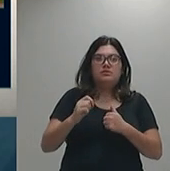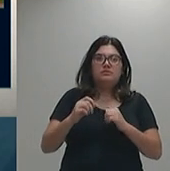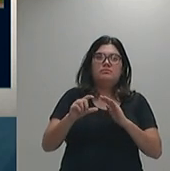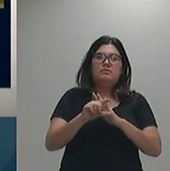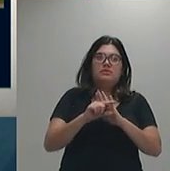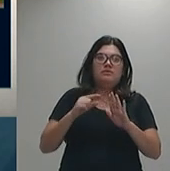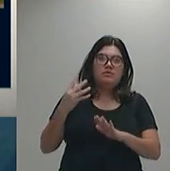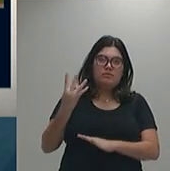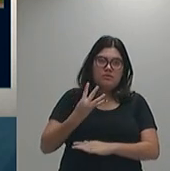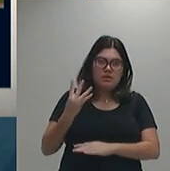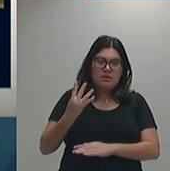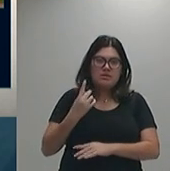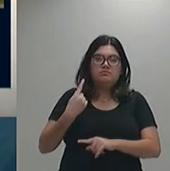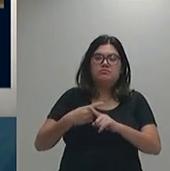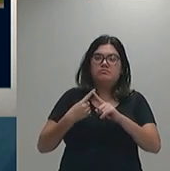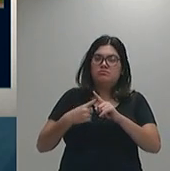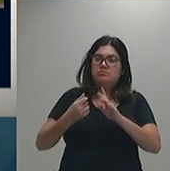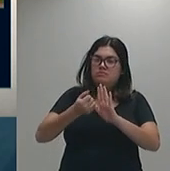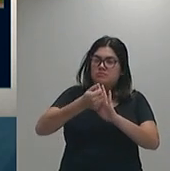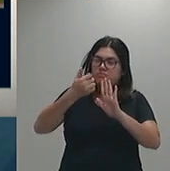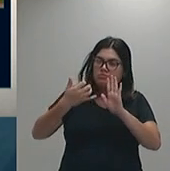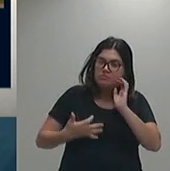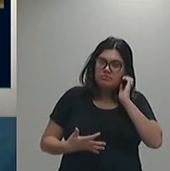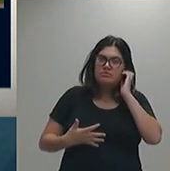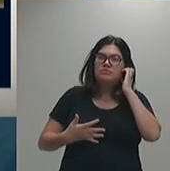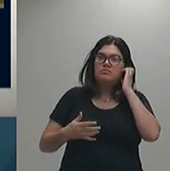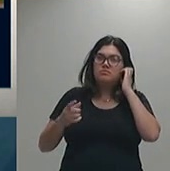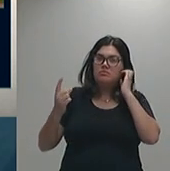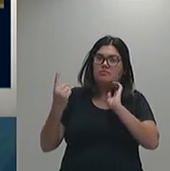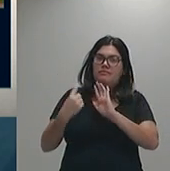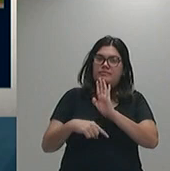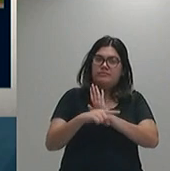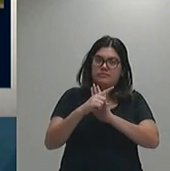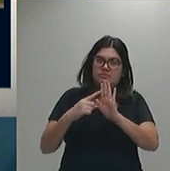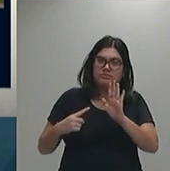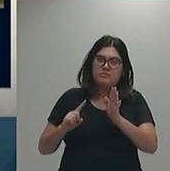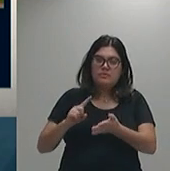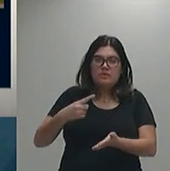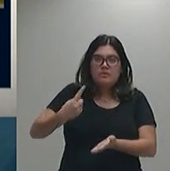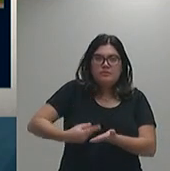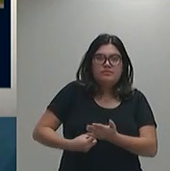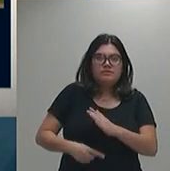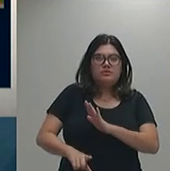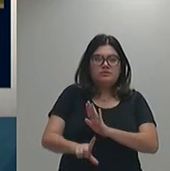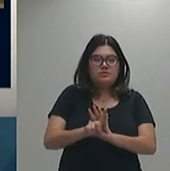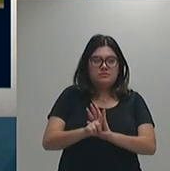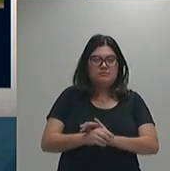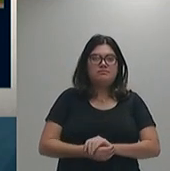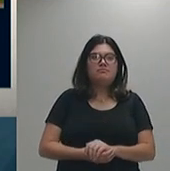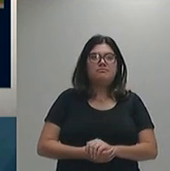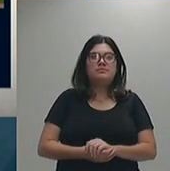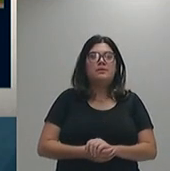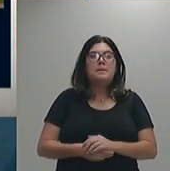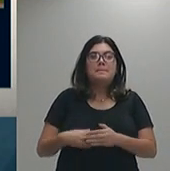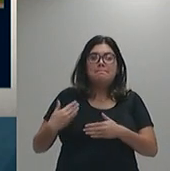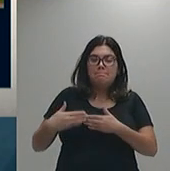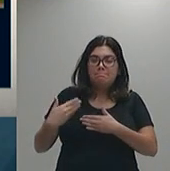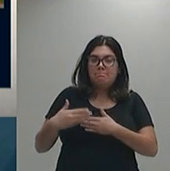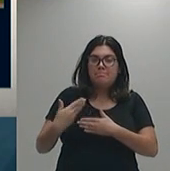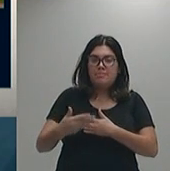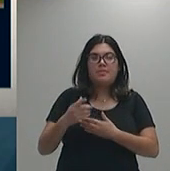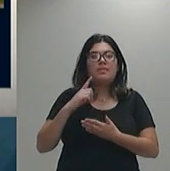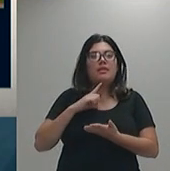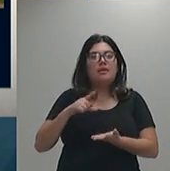que empregaria em descem em violação literal à disposição de lei ademais anote-se